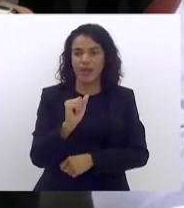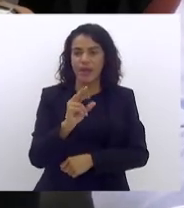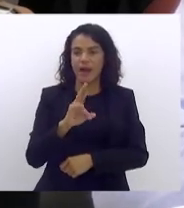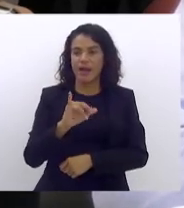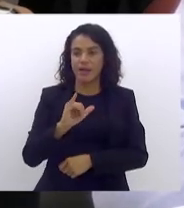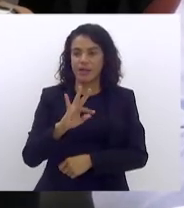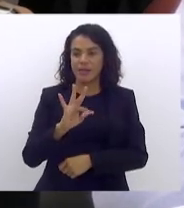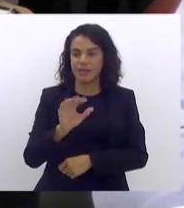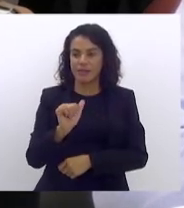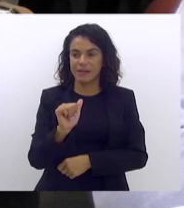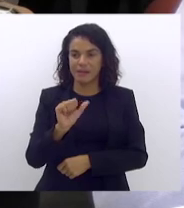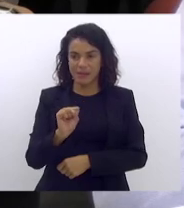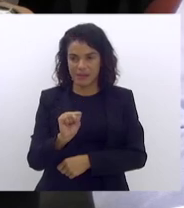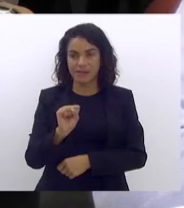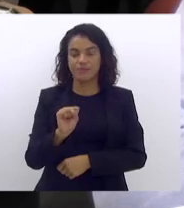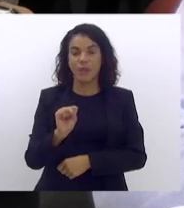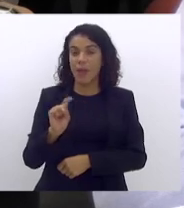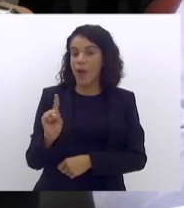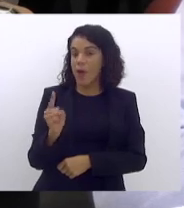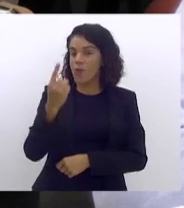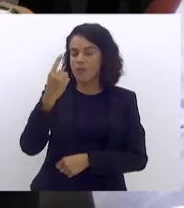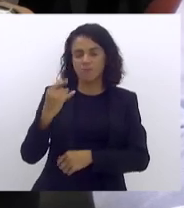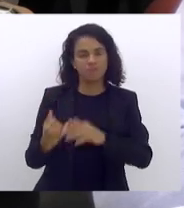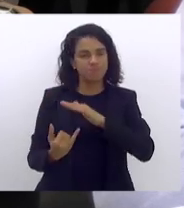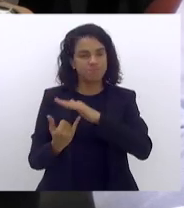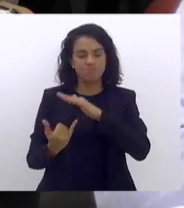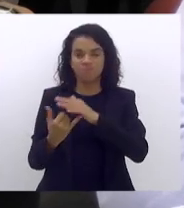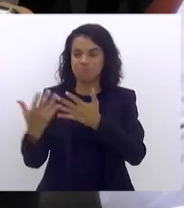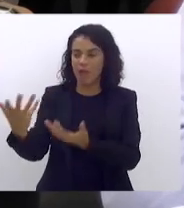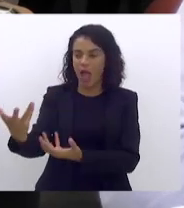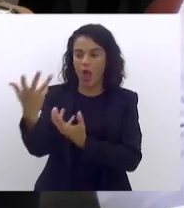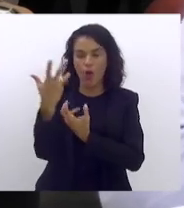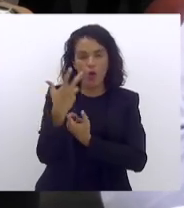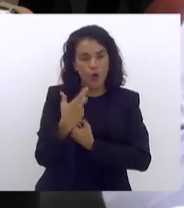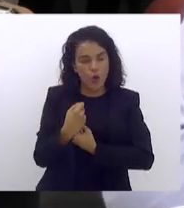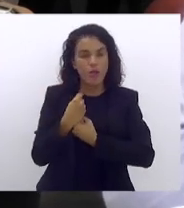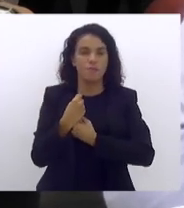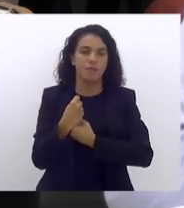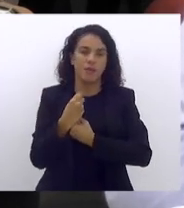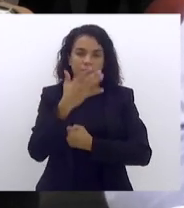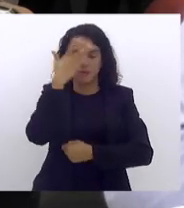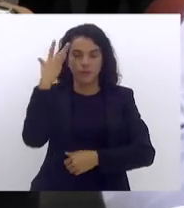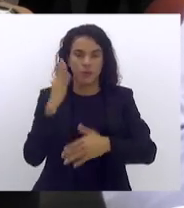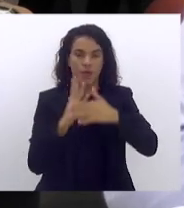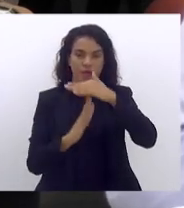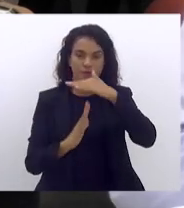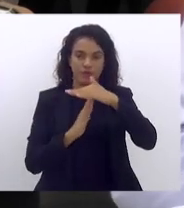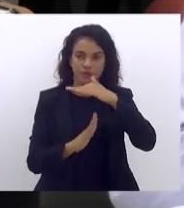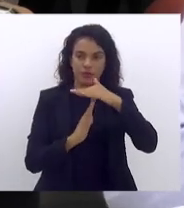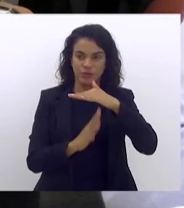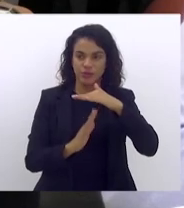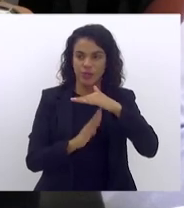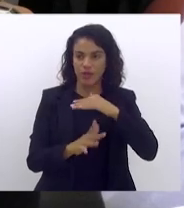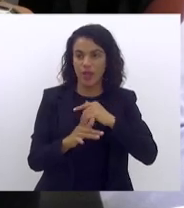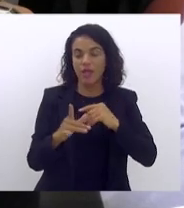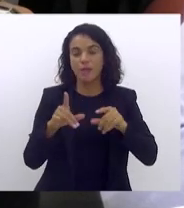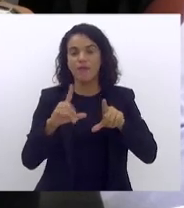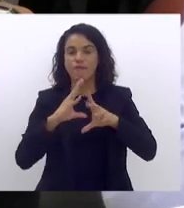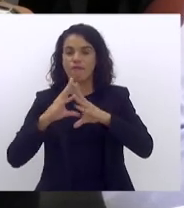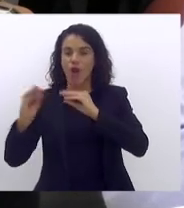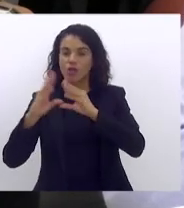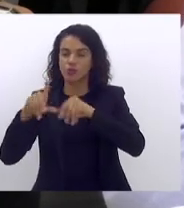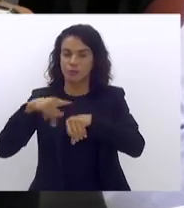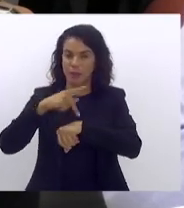das principais estruturas de atendimentos a refugiados, da qual mais de 30% dos refugiados aqui no